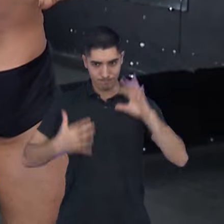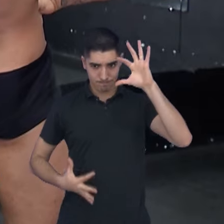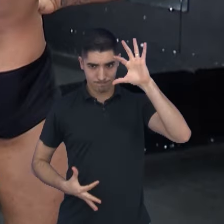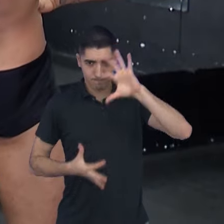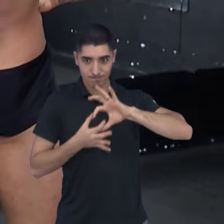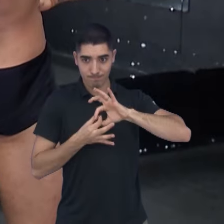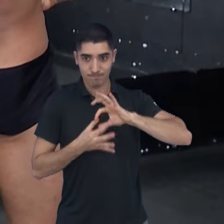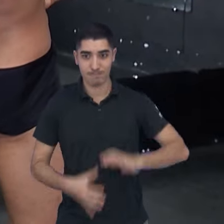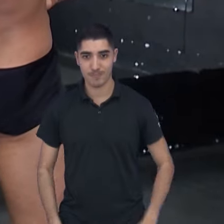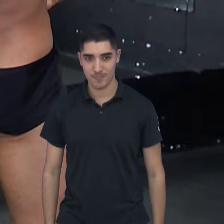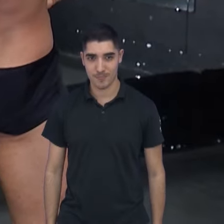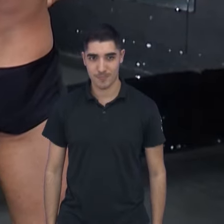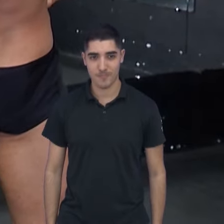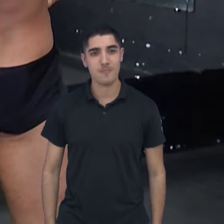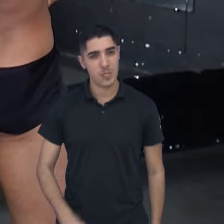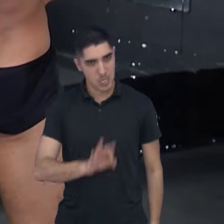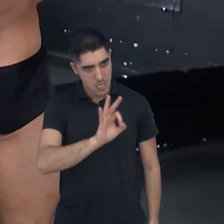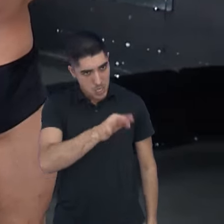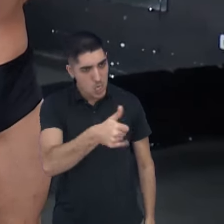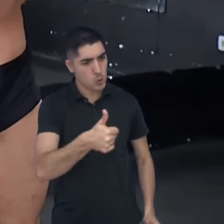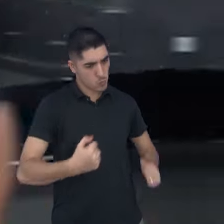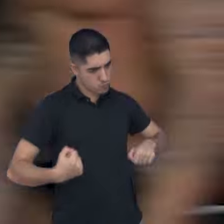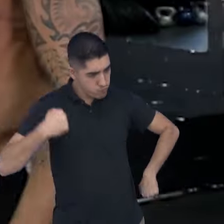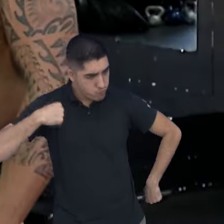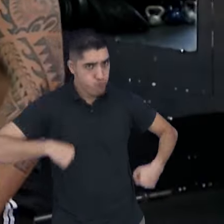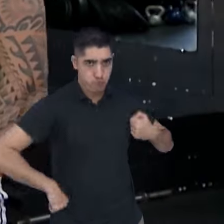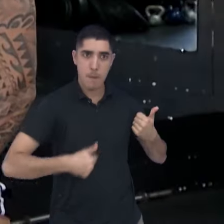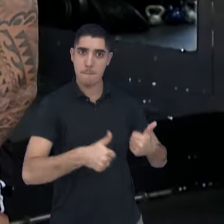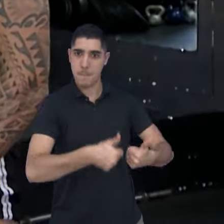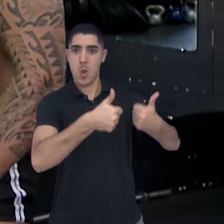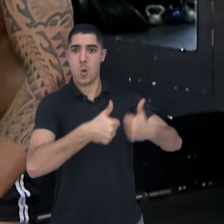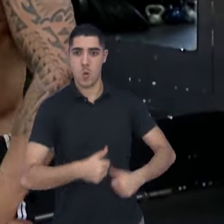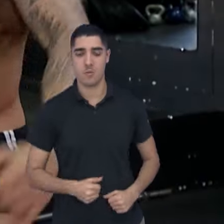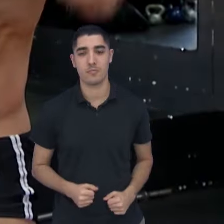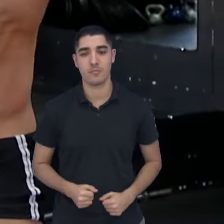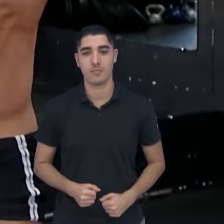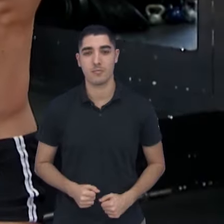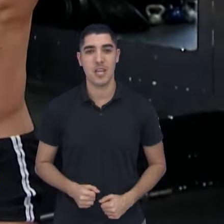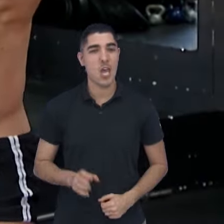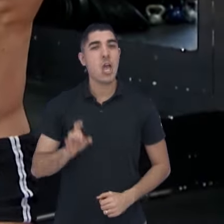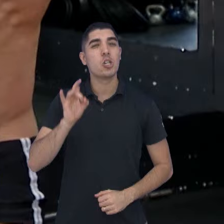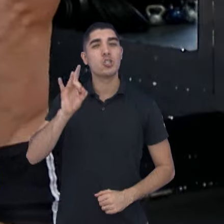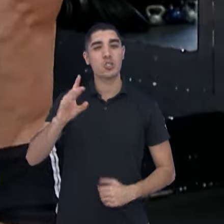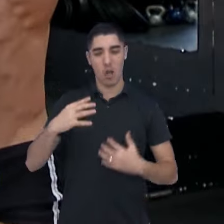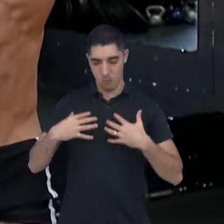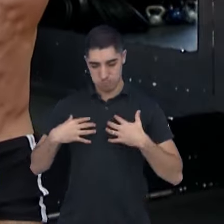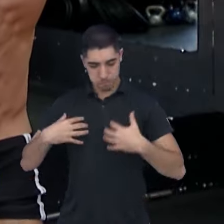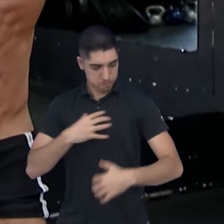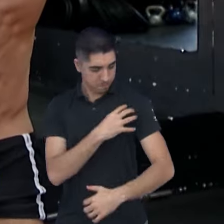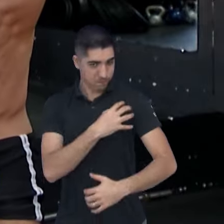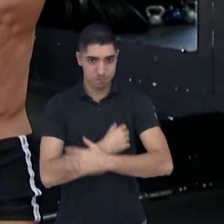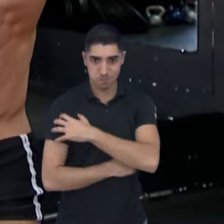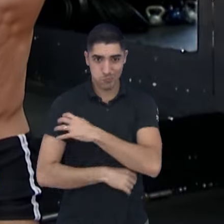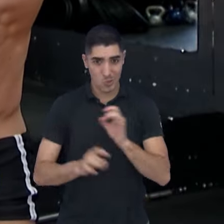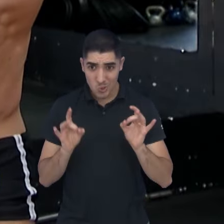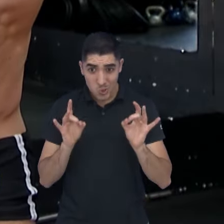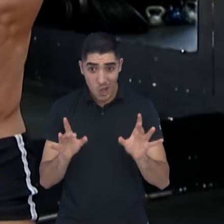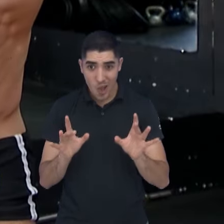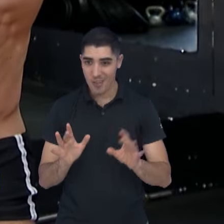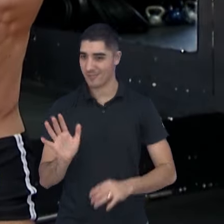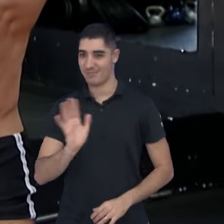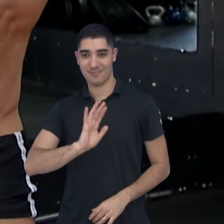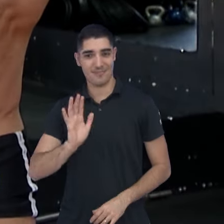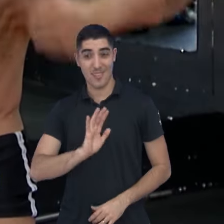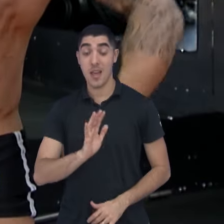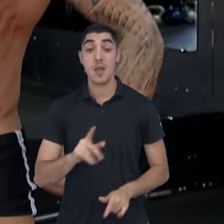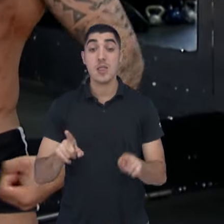abaixa o ombro. Isso, Joe. Bem melhor. Não é só construir a musculatura. Isso aí é uma das partes. Agora, o que dá